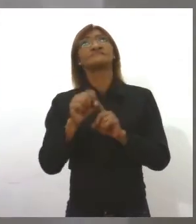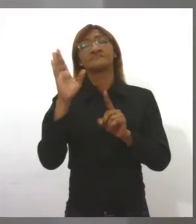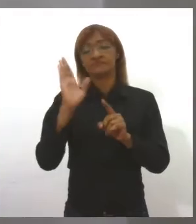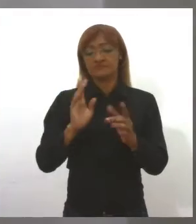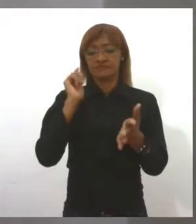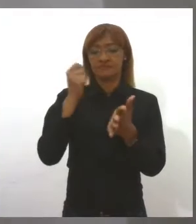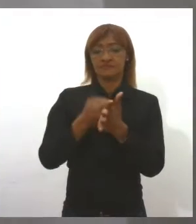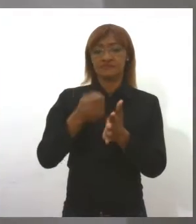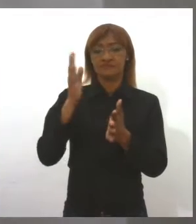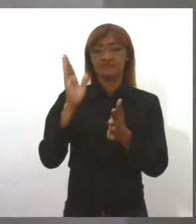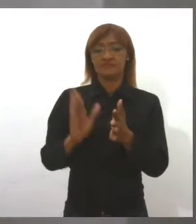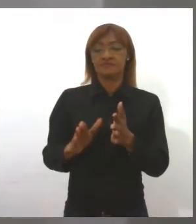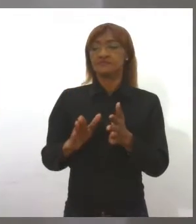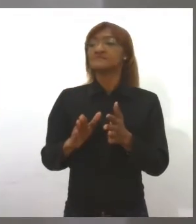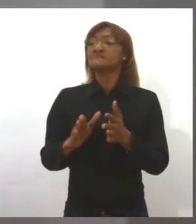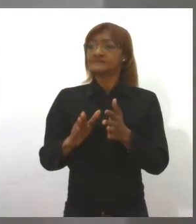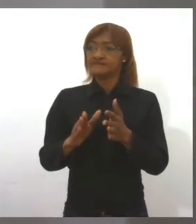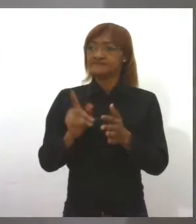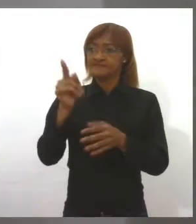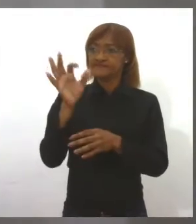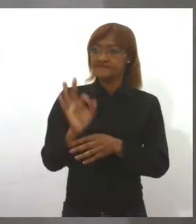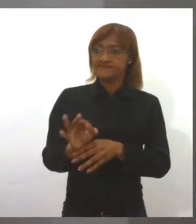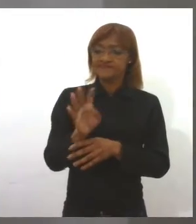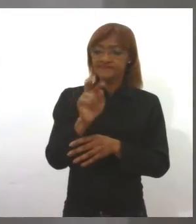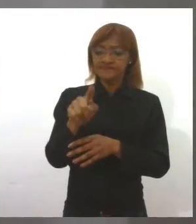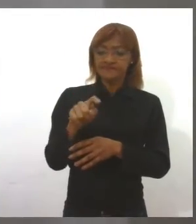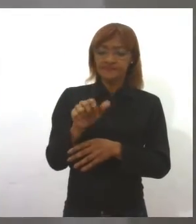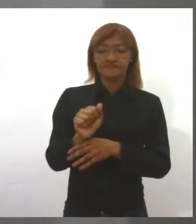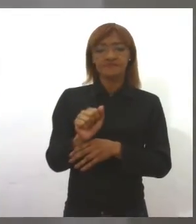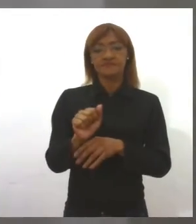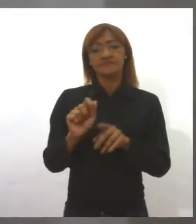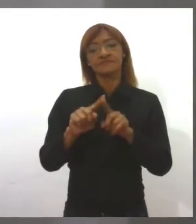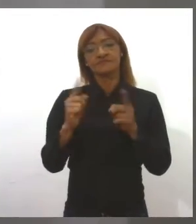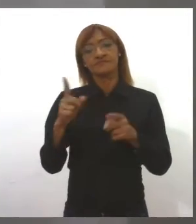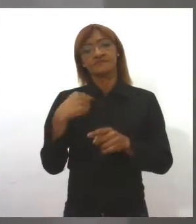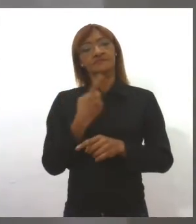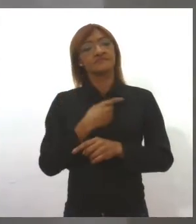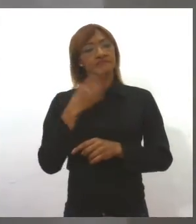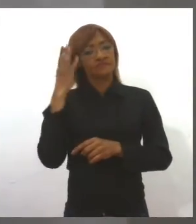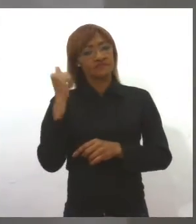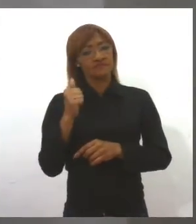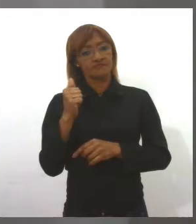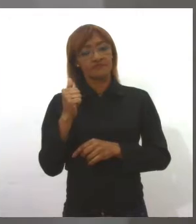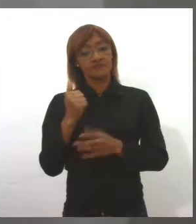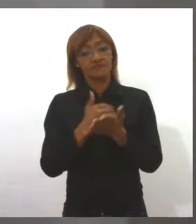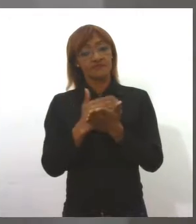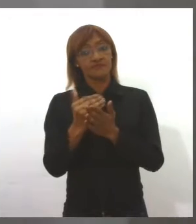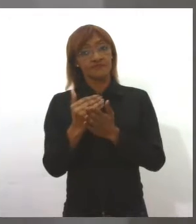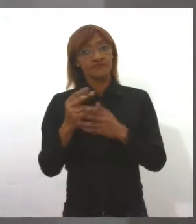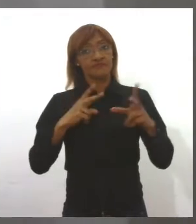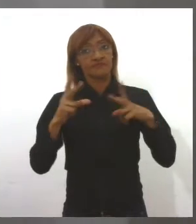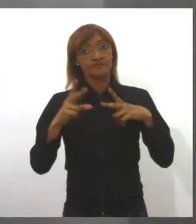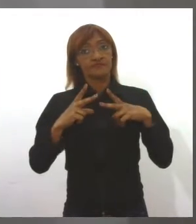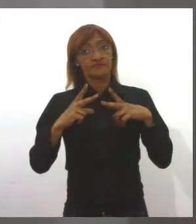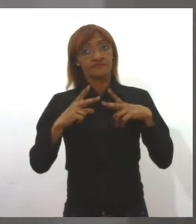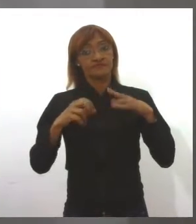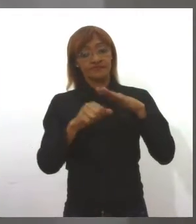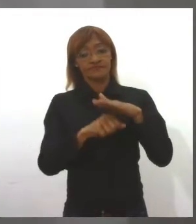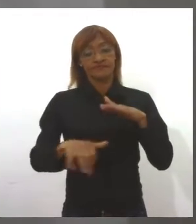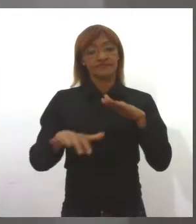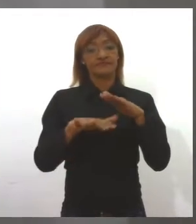pelos serviços. E a gente sabe que onde o setor privado entrou no setor de saneamento,